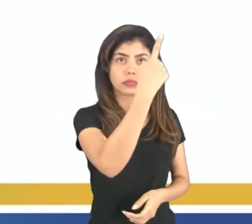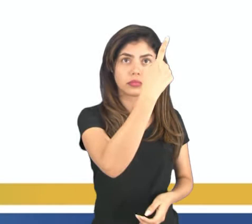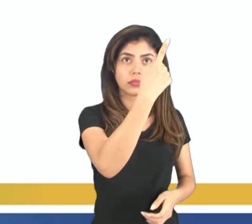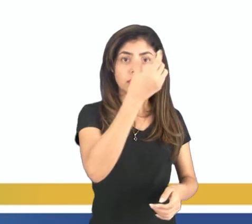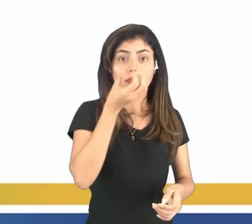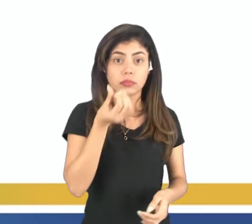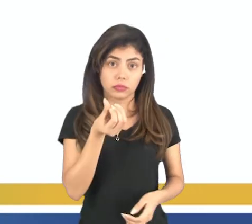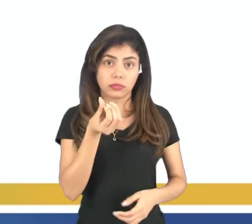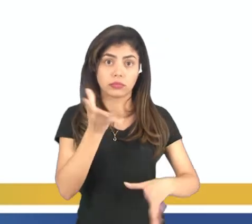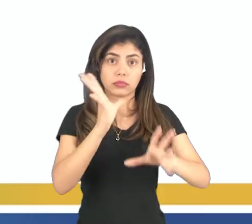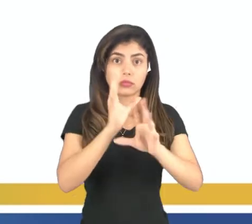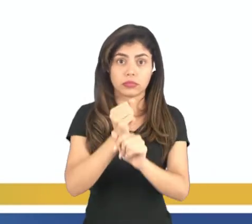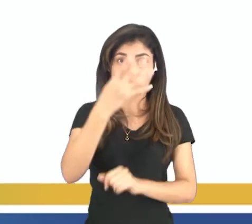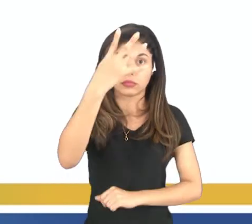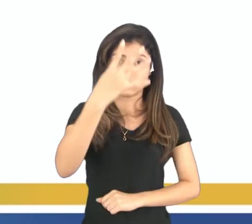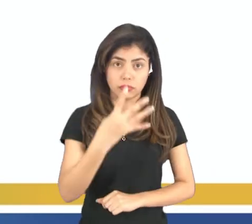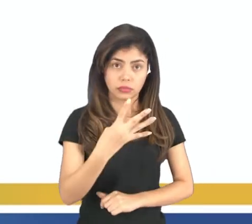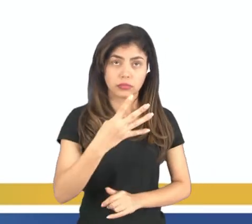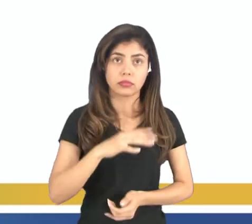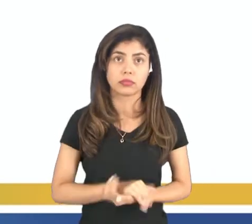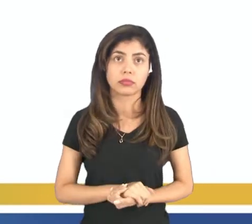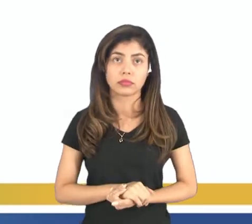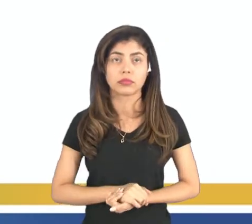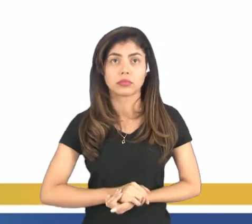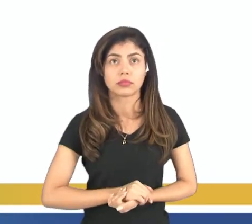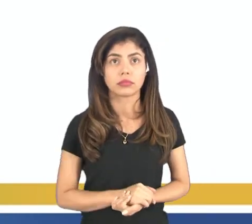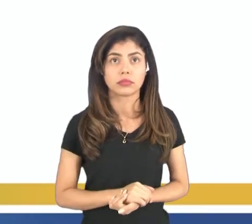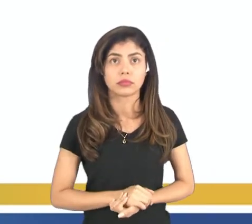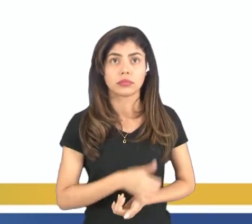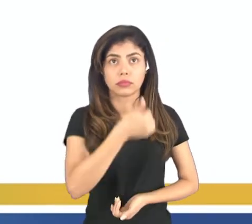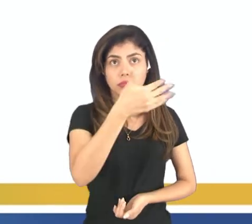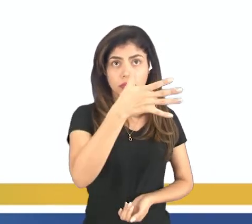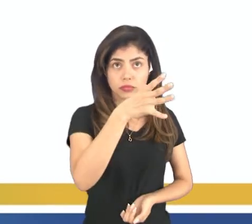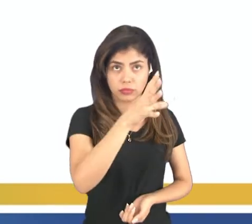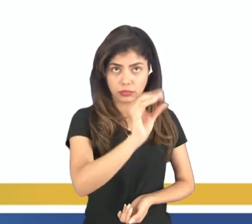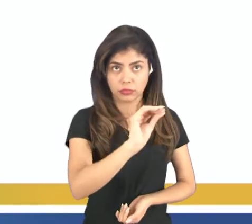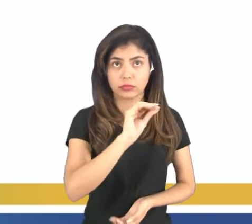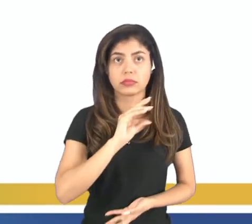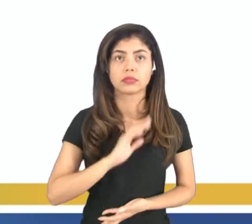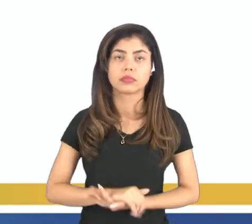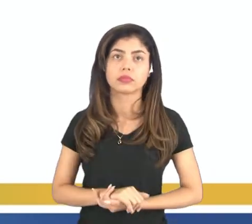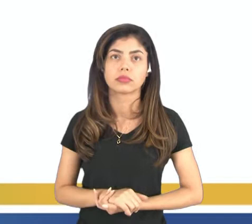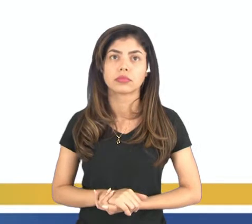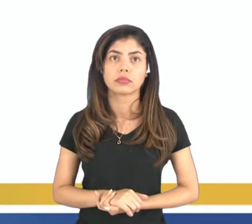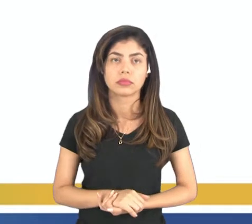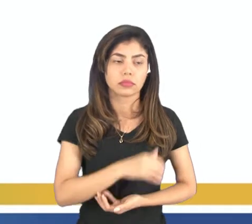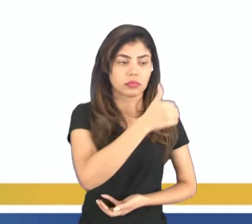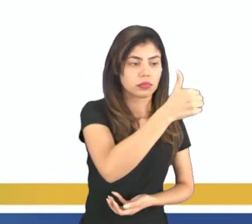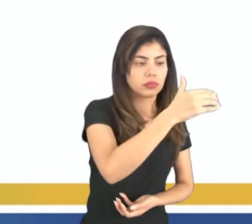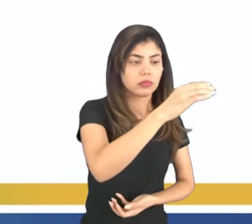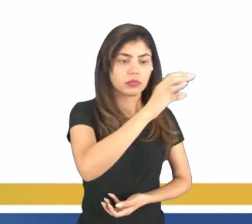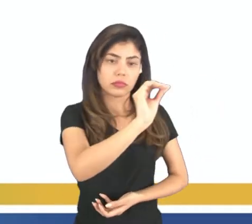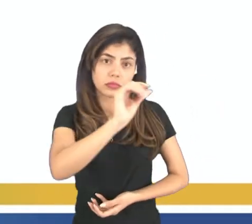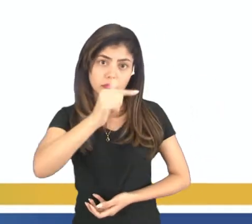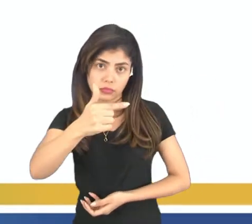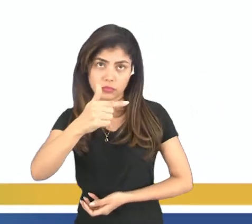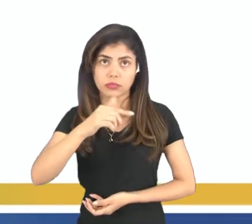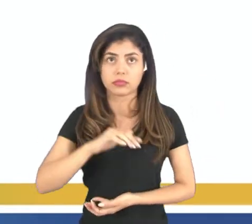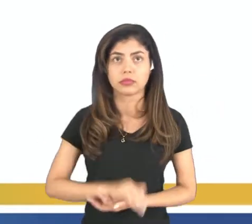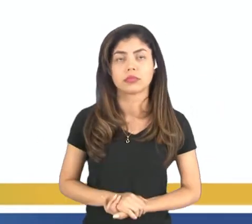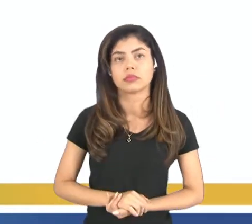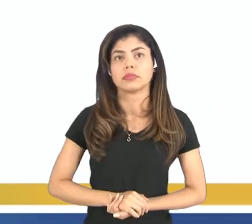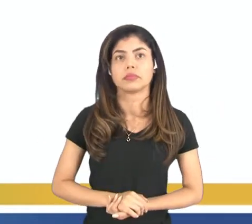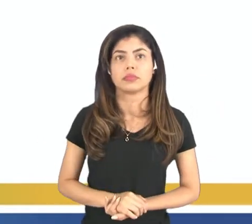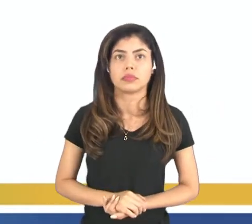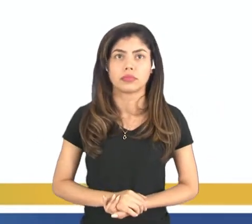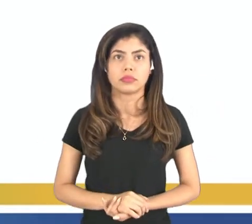vezes não dá 66 mas o quatro vai dar 10 nós vamos colocar o 10 todo porque já acabou os números que nós